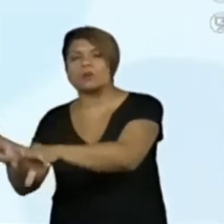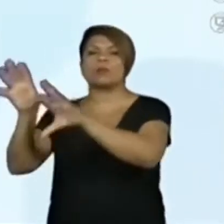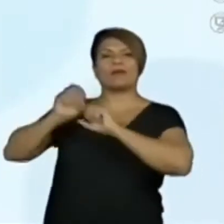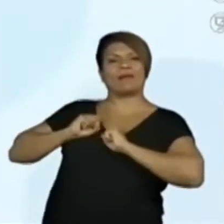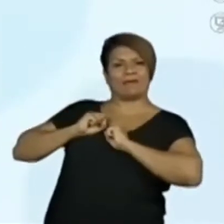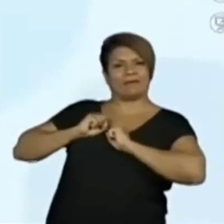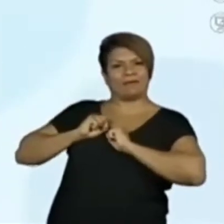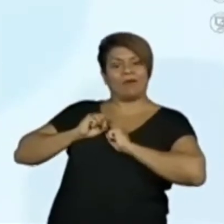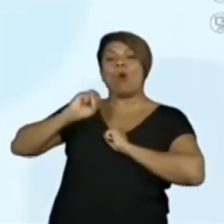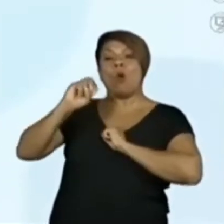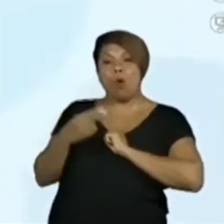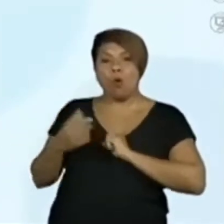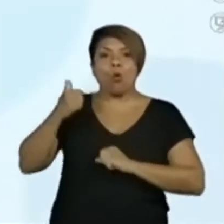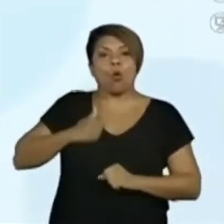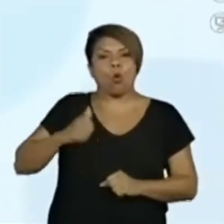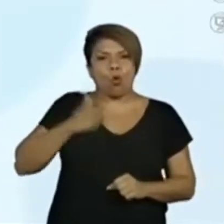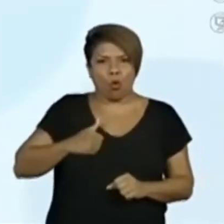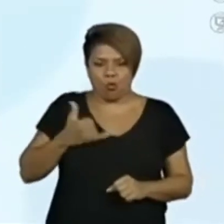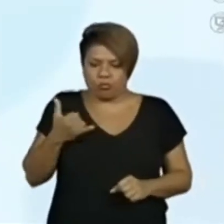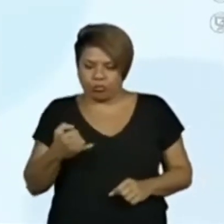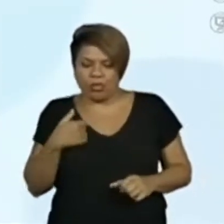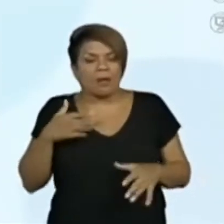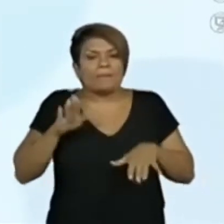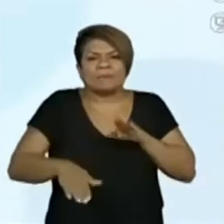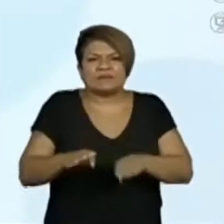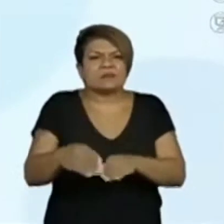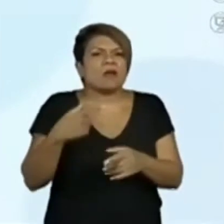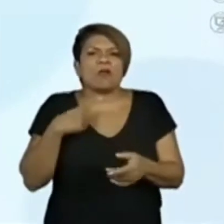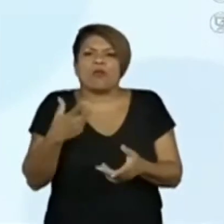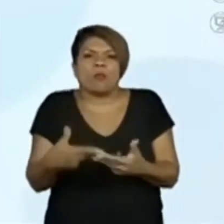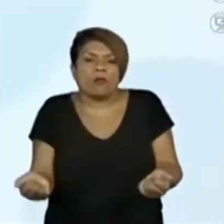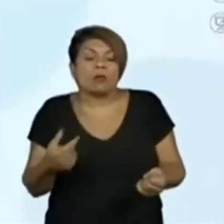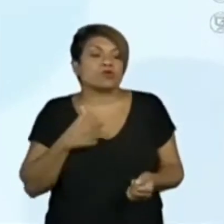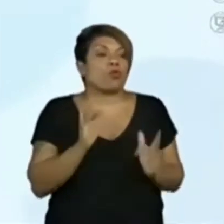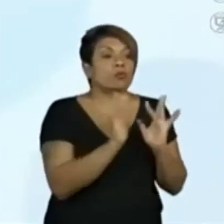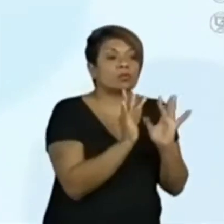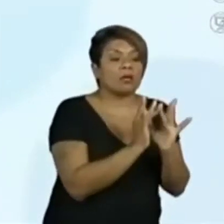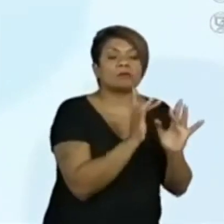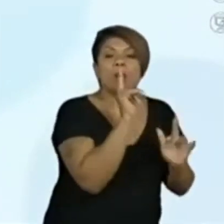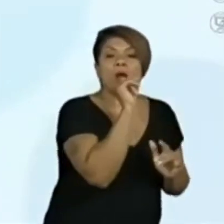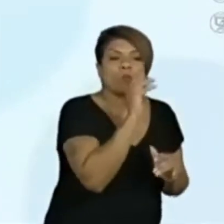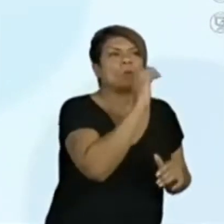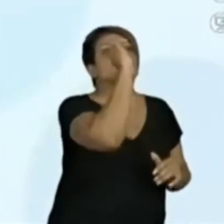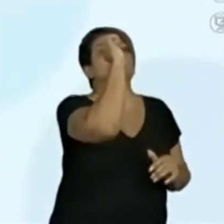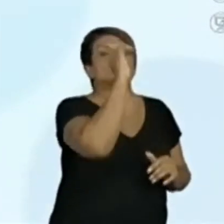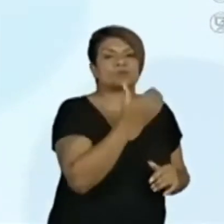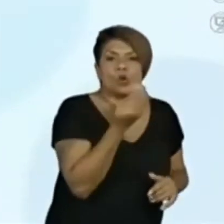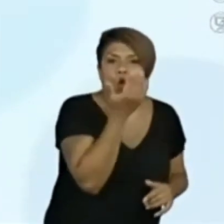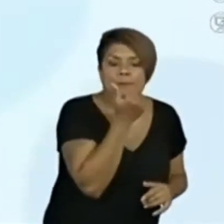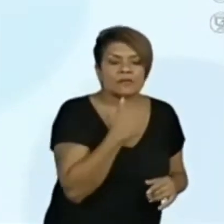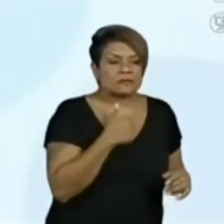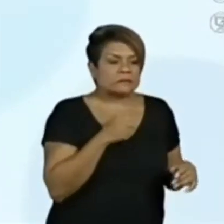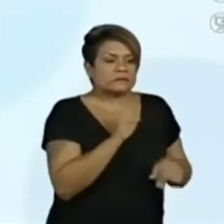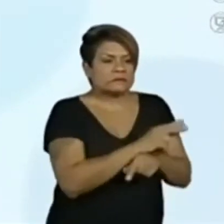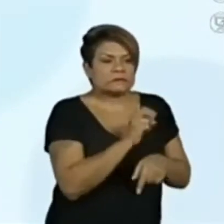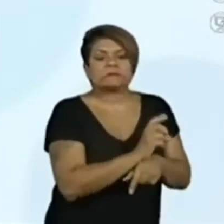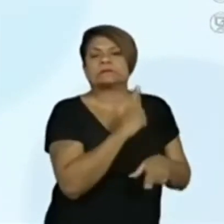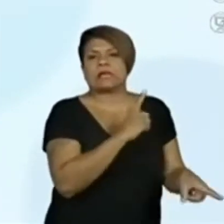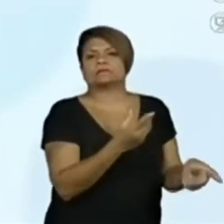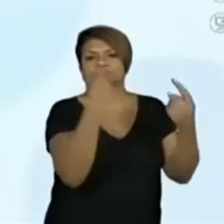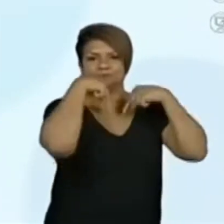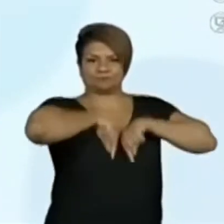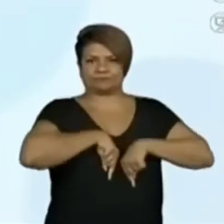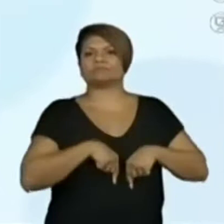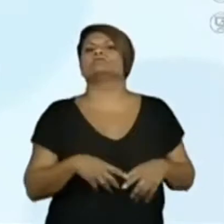ou contato com fezes de pessoas contaminadas, ou ainda contato com a água e alimentos contaminados. Então, todas